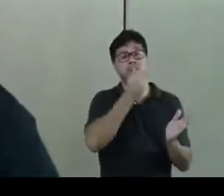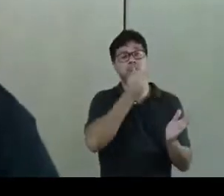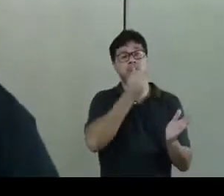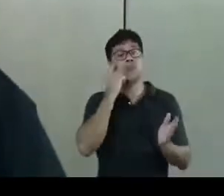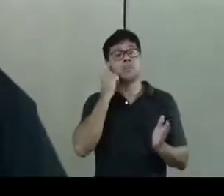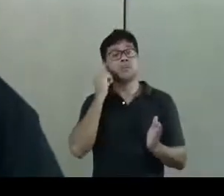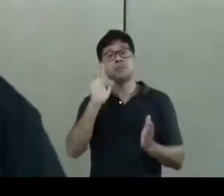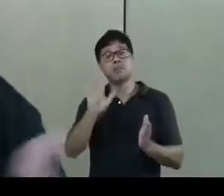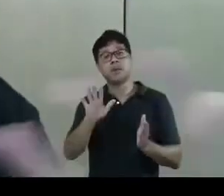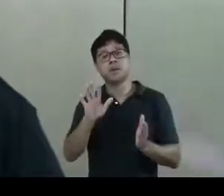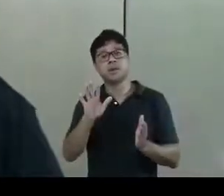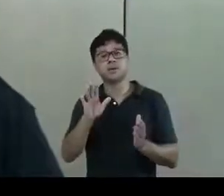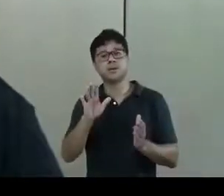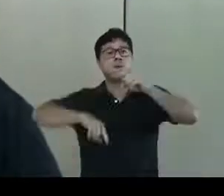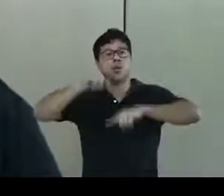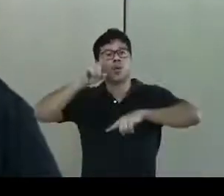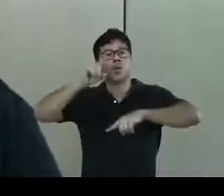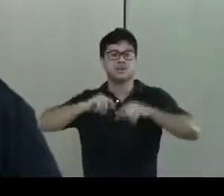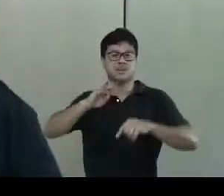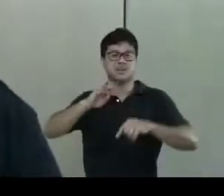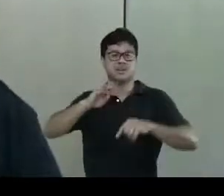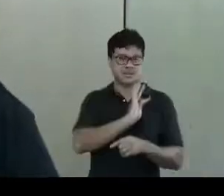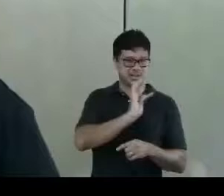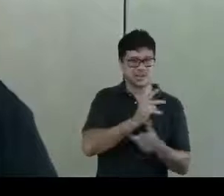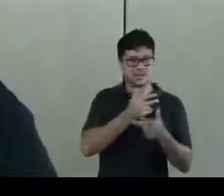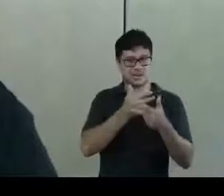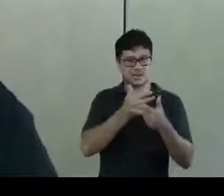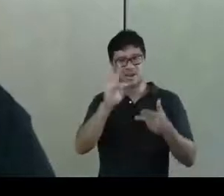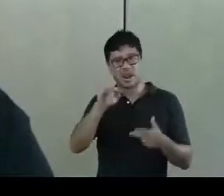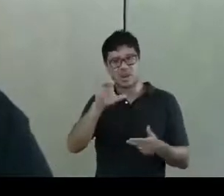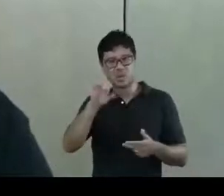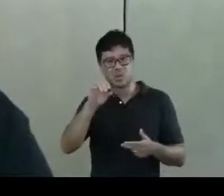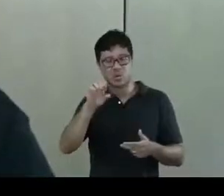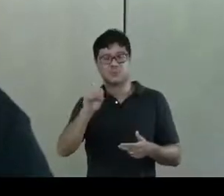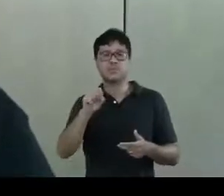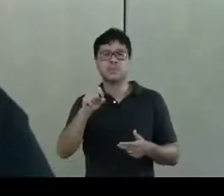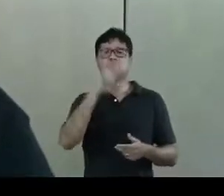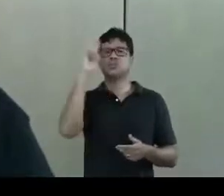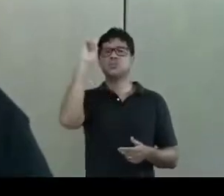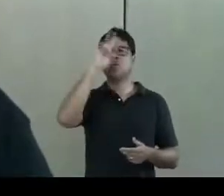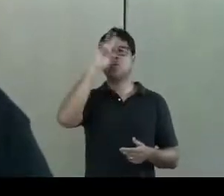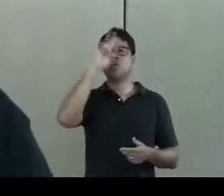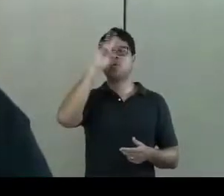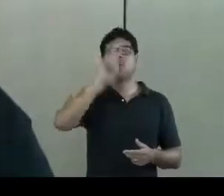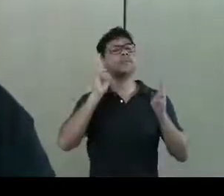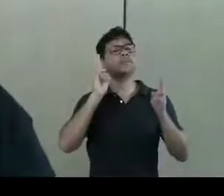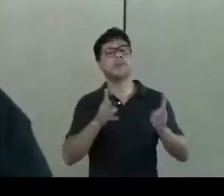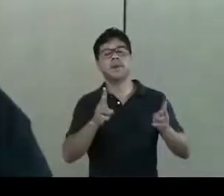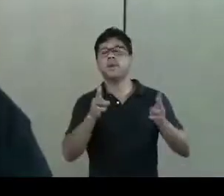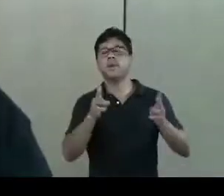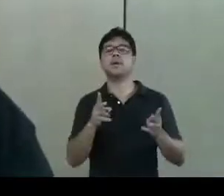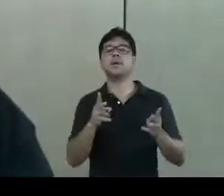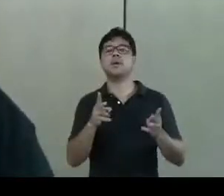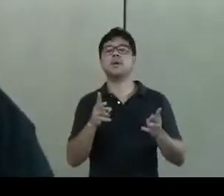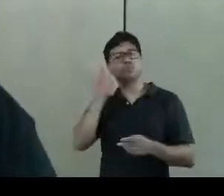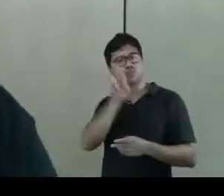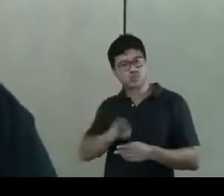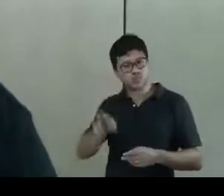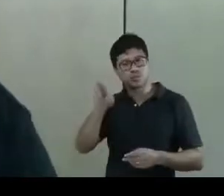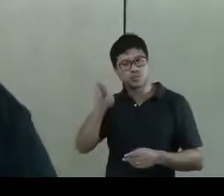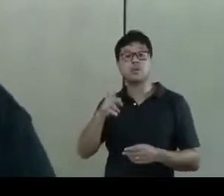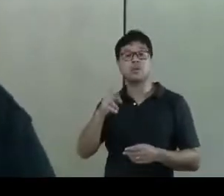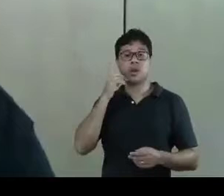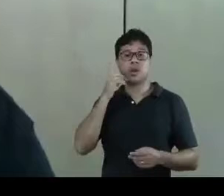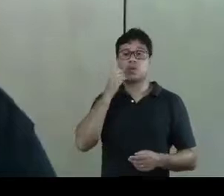do ponto de vista dos objetos técnicos nos quais nós, historicamente, sempre nos fizemos valer